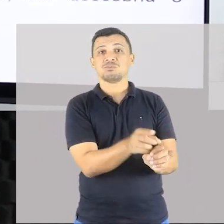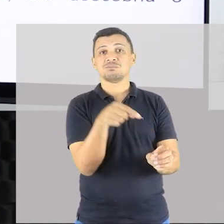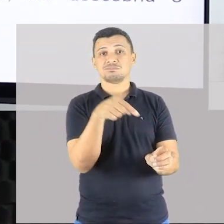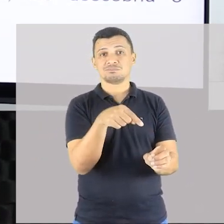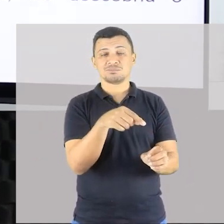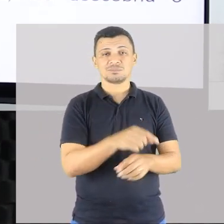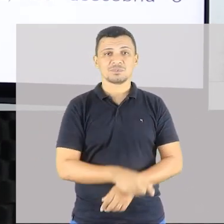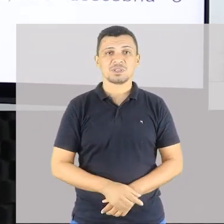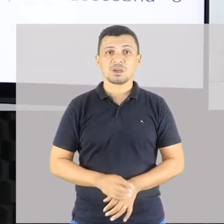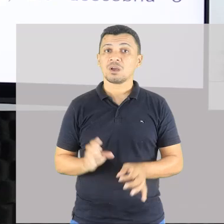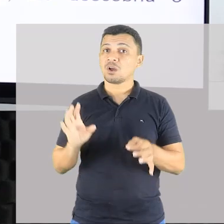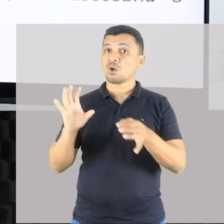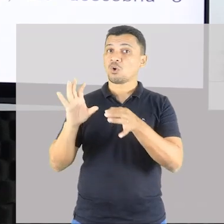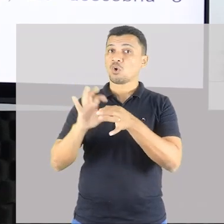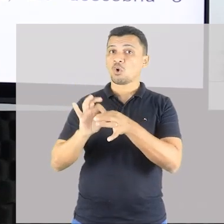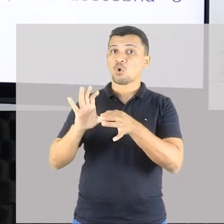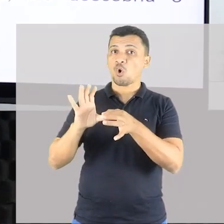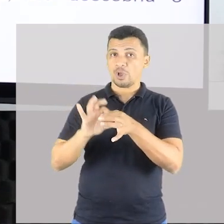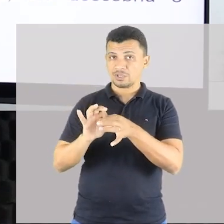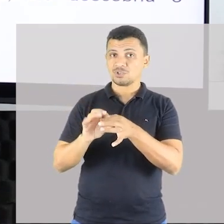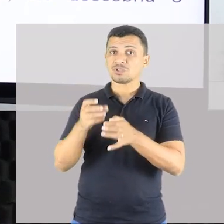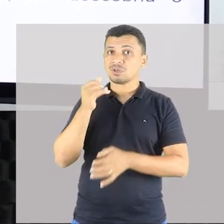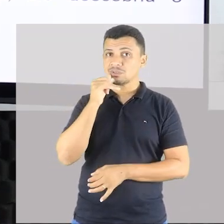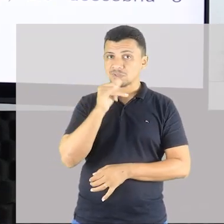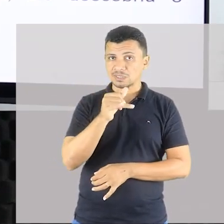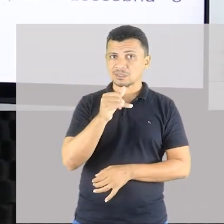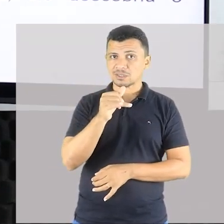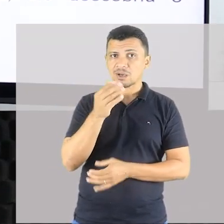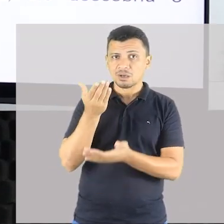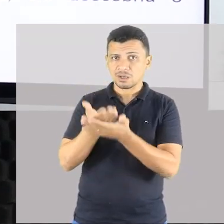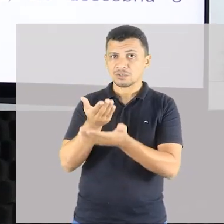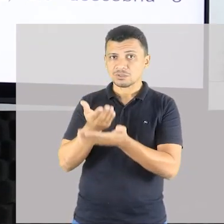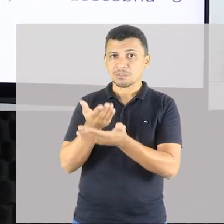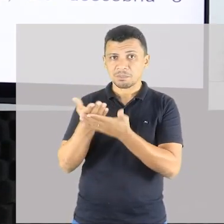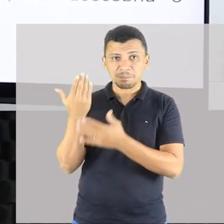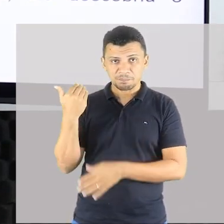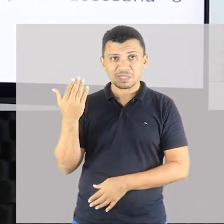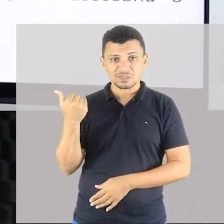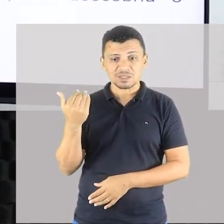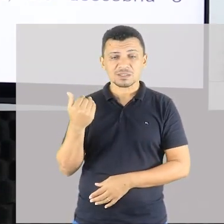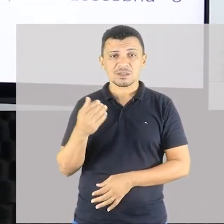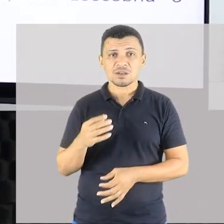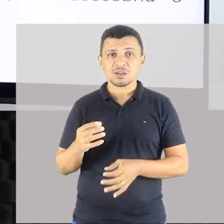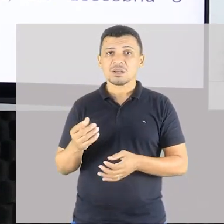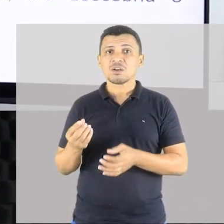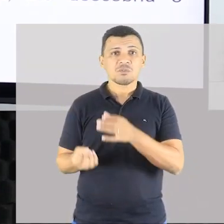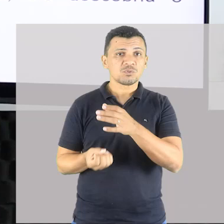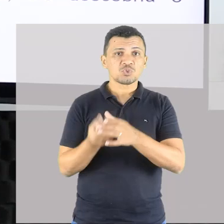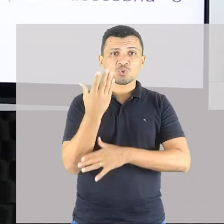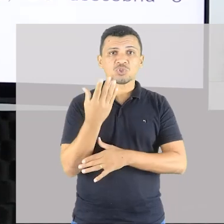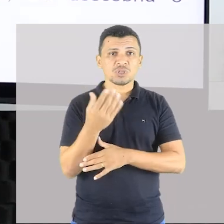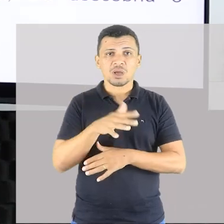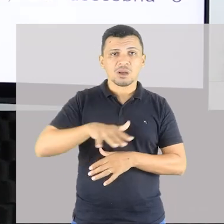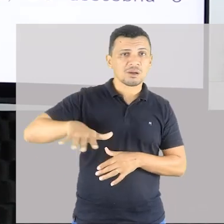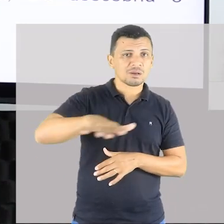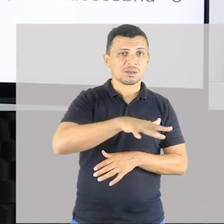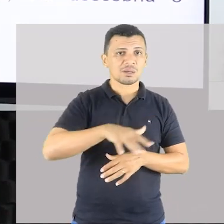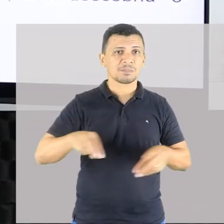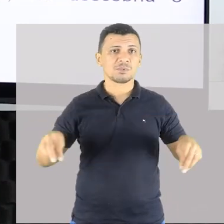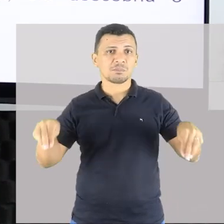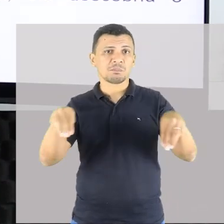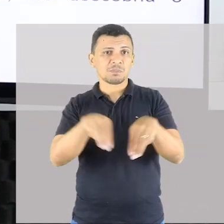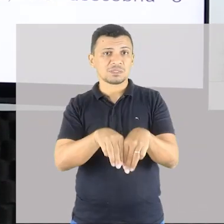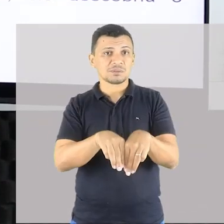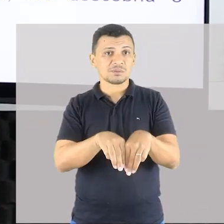corrente elétrica, lembra da aula passada? Corrente elétrica no fio gerava campo magnético.